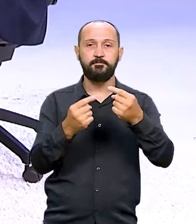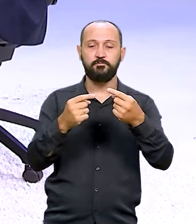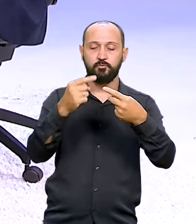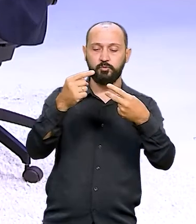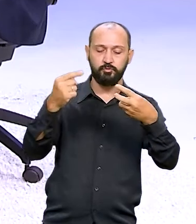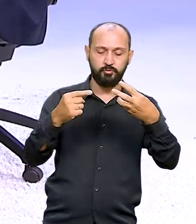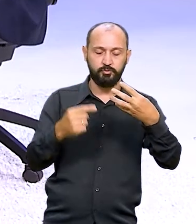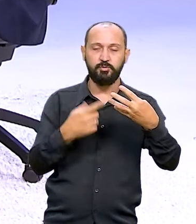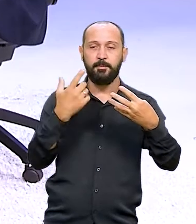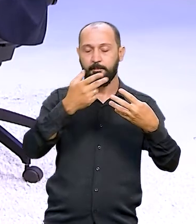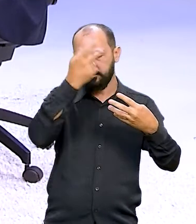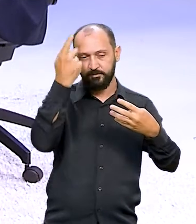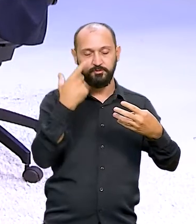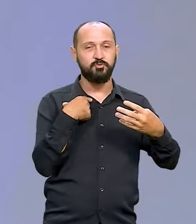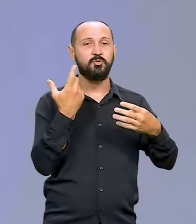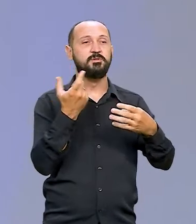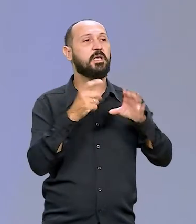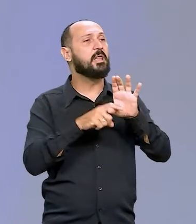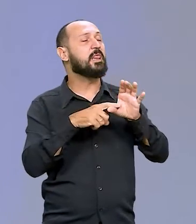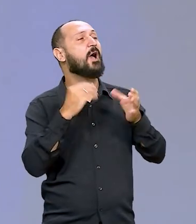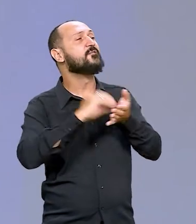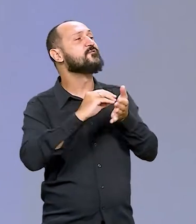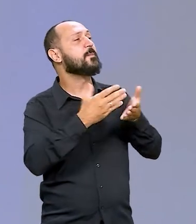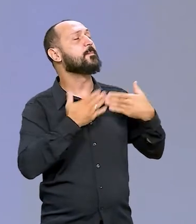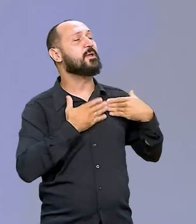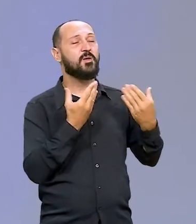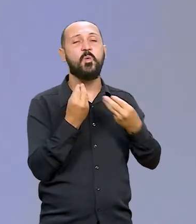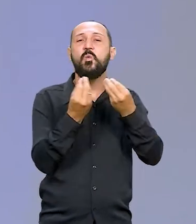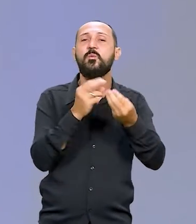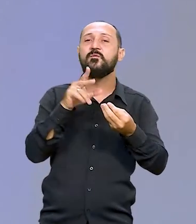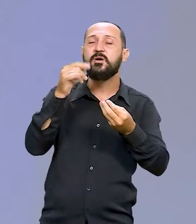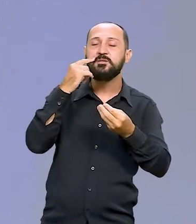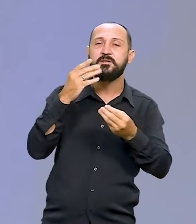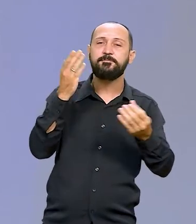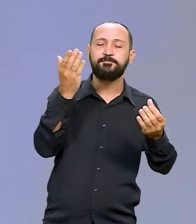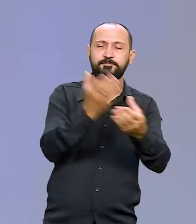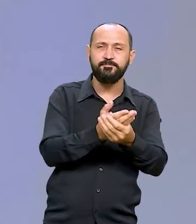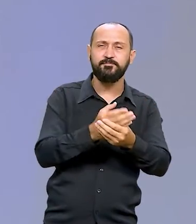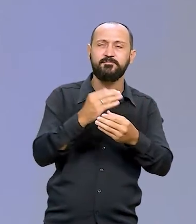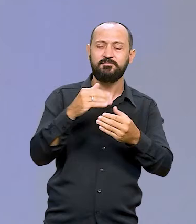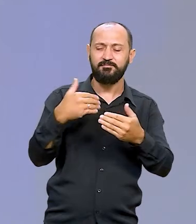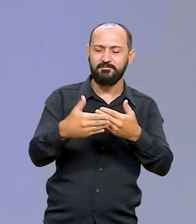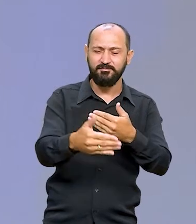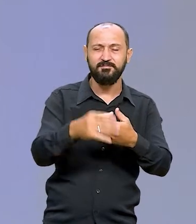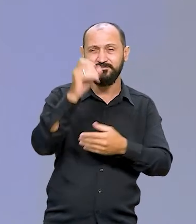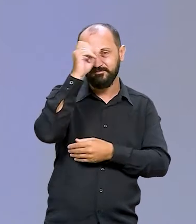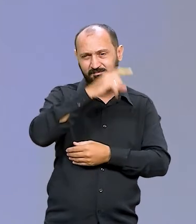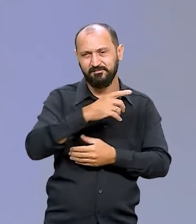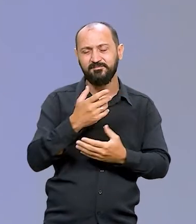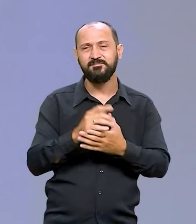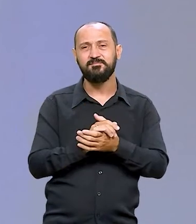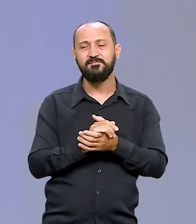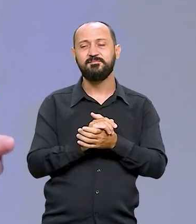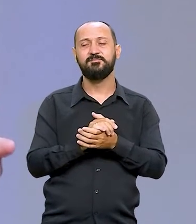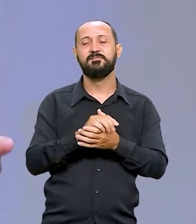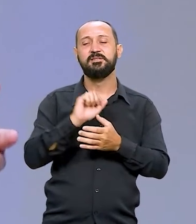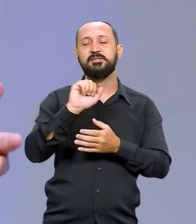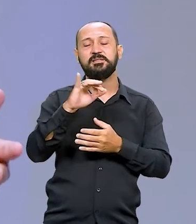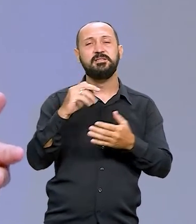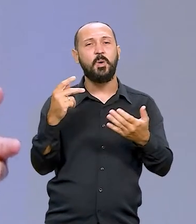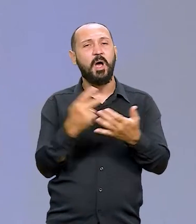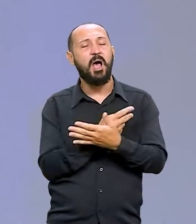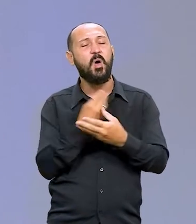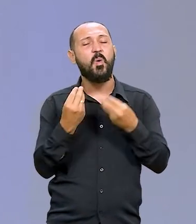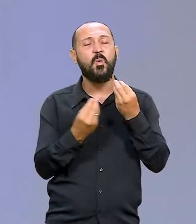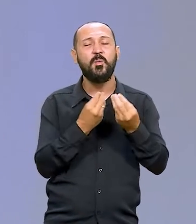concorrência entre 2, 3 ou 4 credores, a gente também imagina como que seria o processo posterior, né? No caso de que tudo tenha